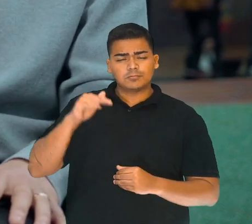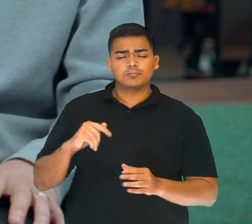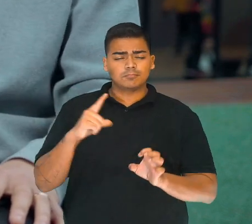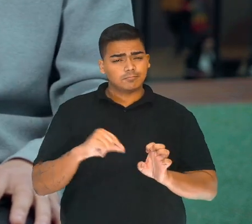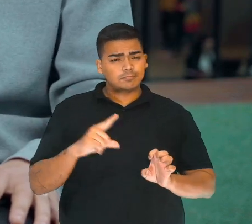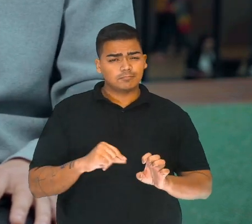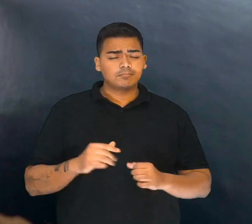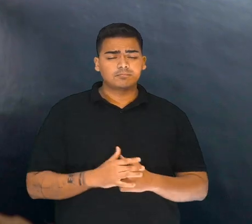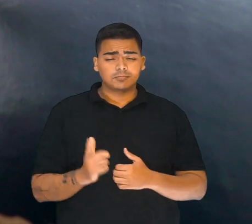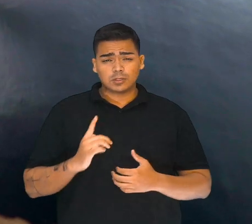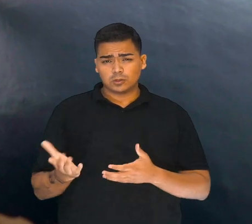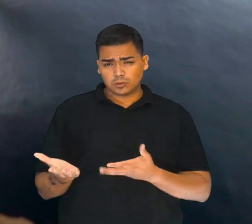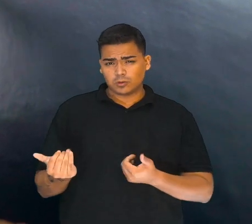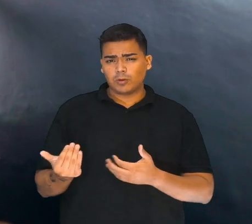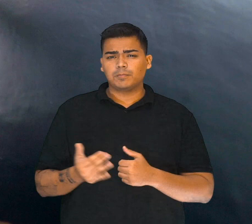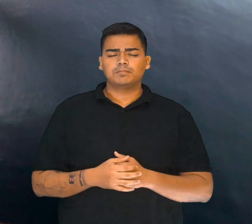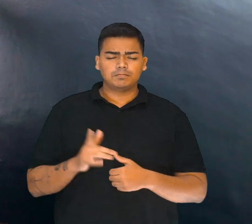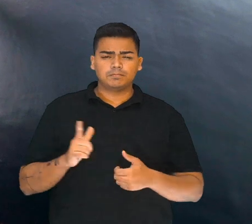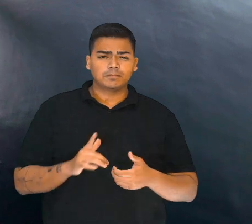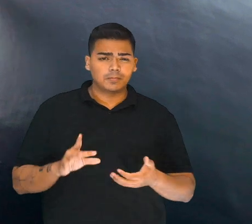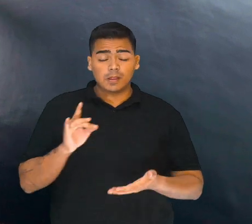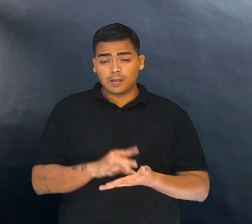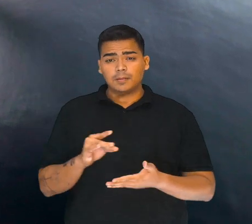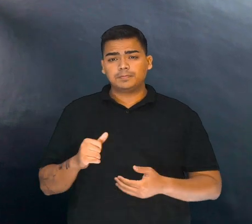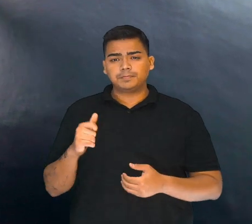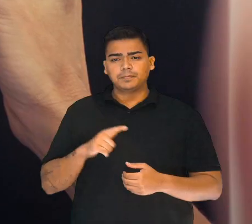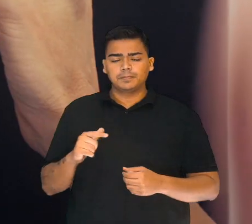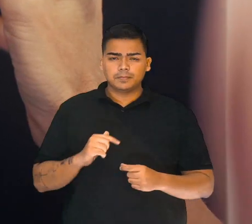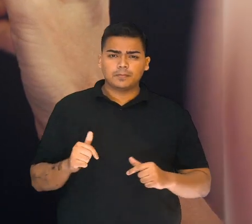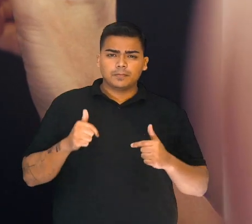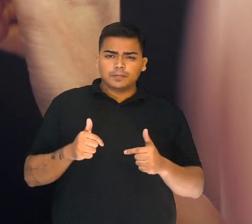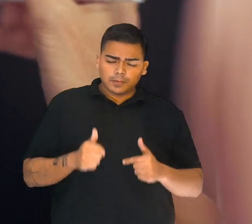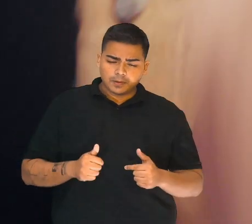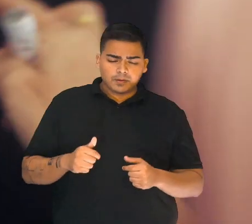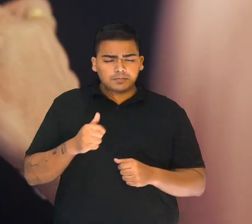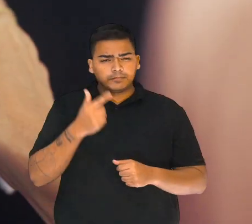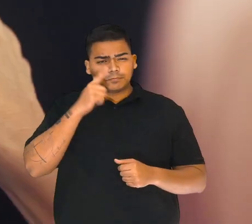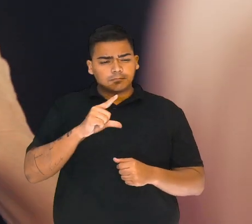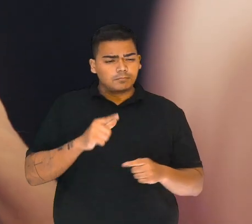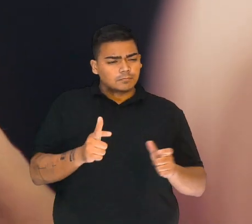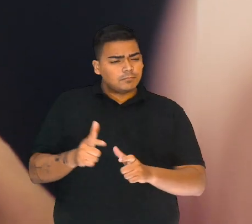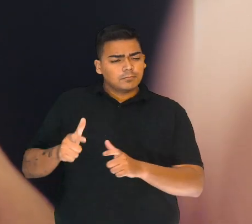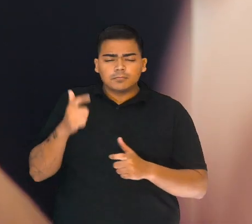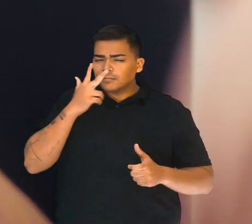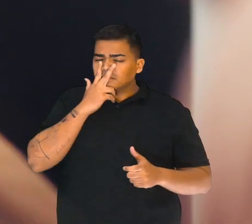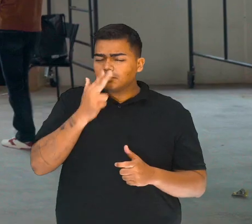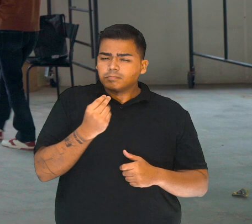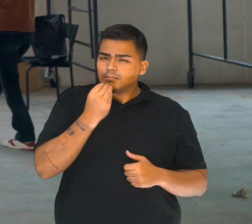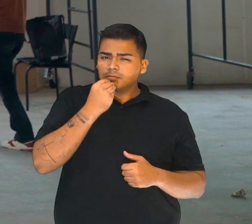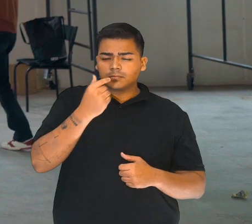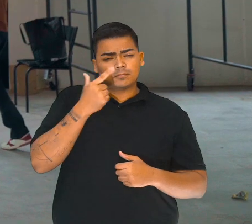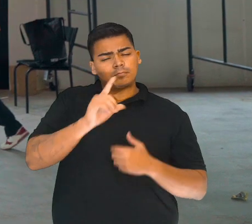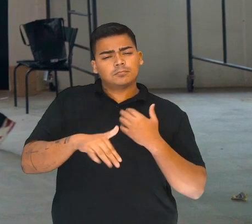os empreendedores, os jovens empreendedores, de fato usando esse espaço aqui como um centro